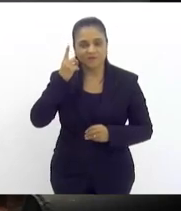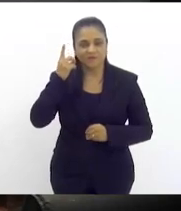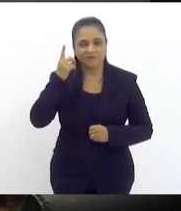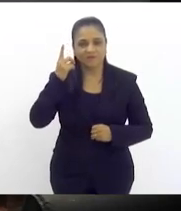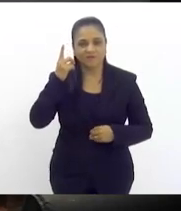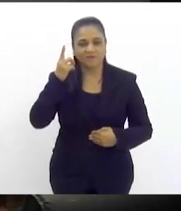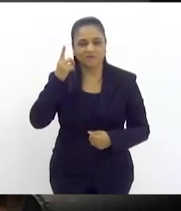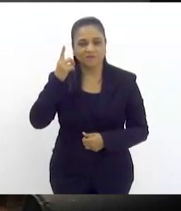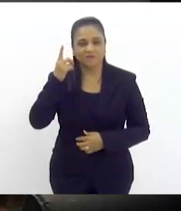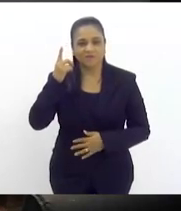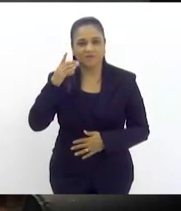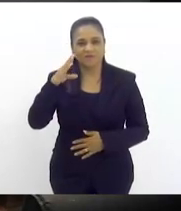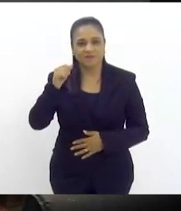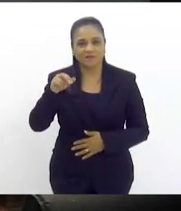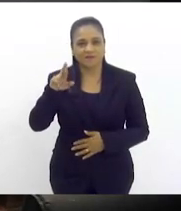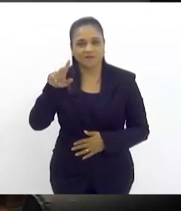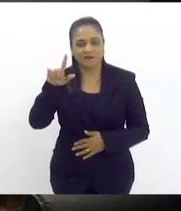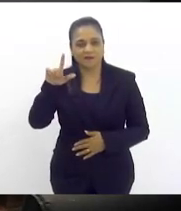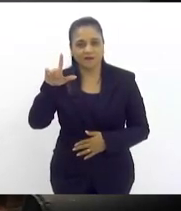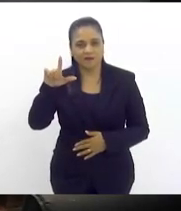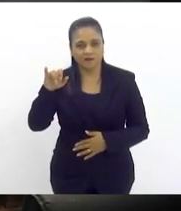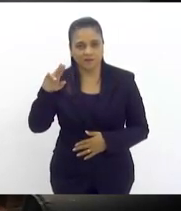Deputado Carlinhos BNH.